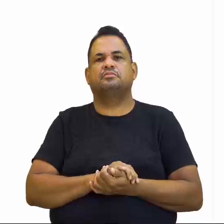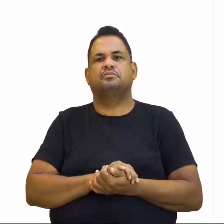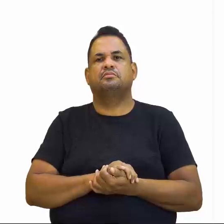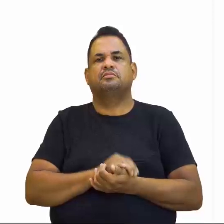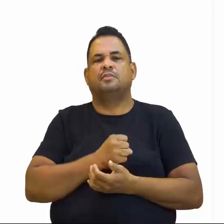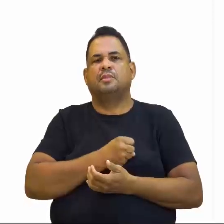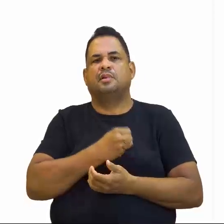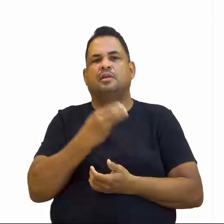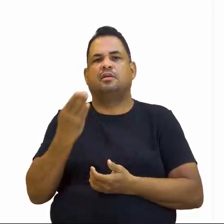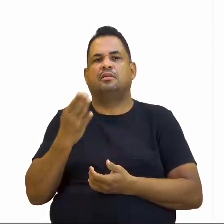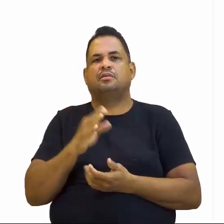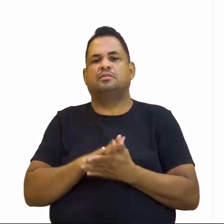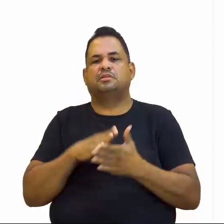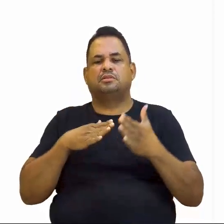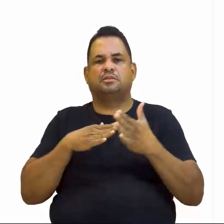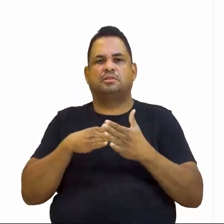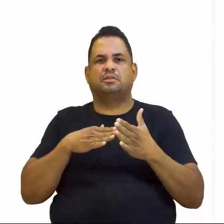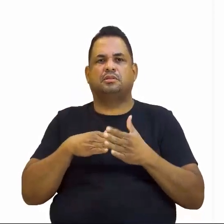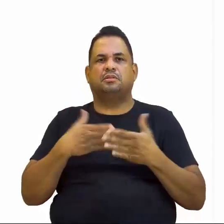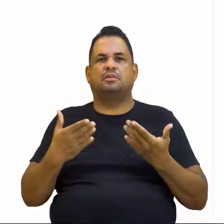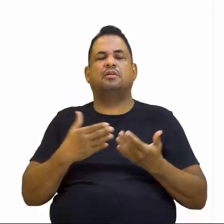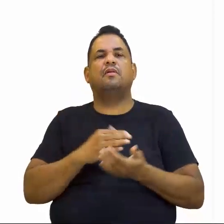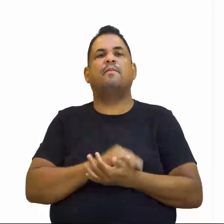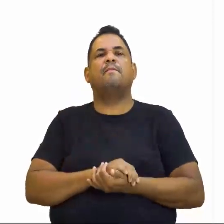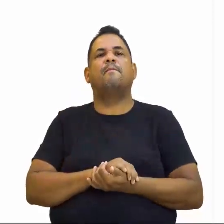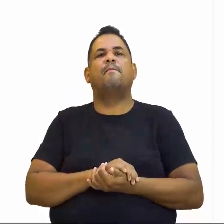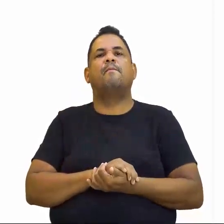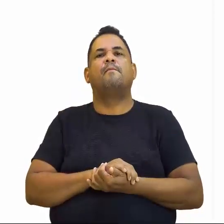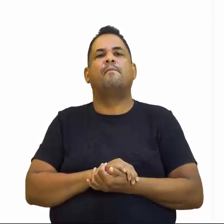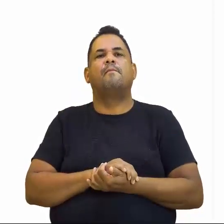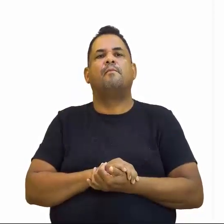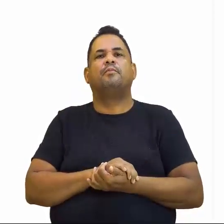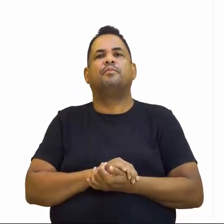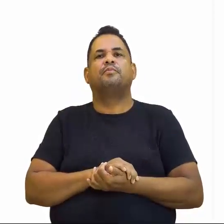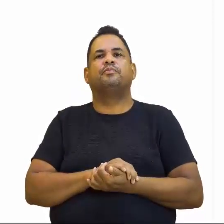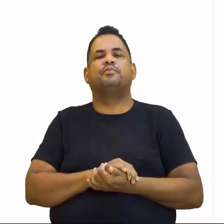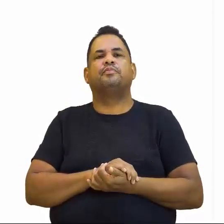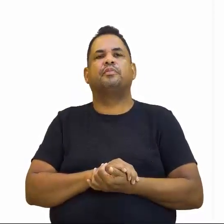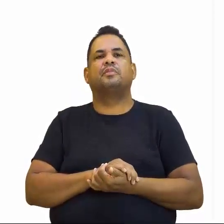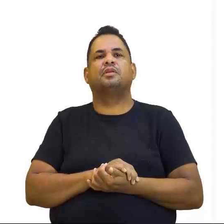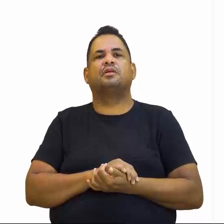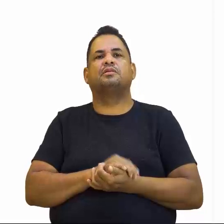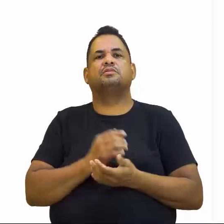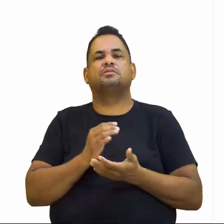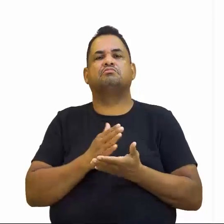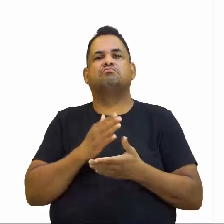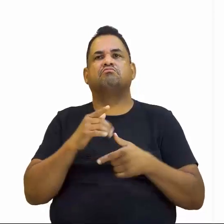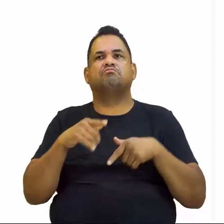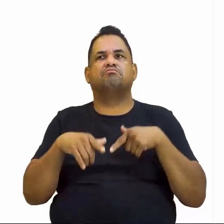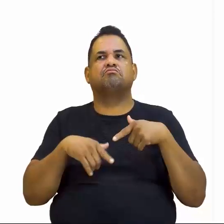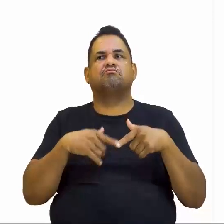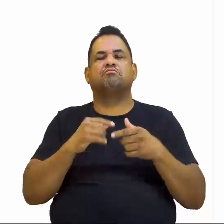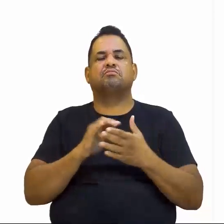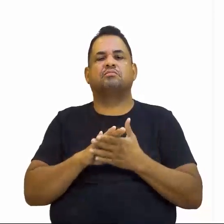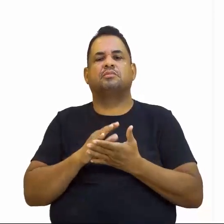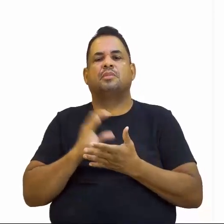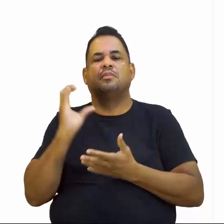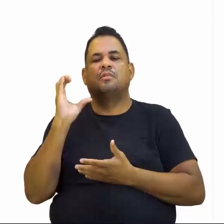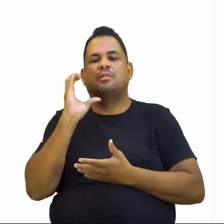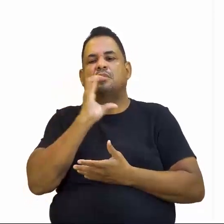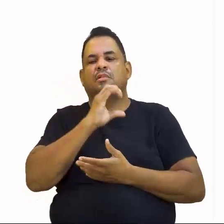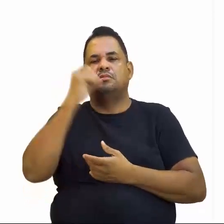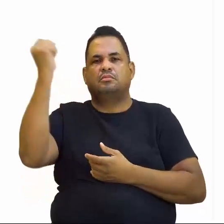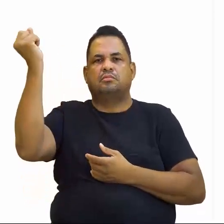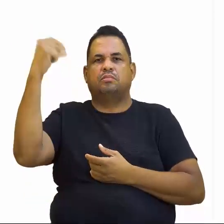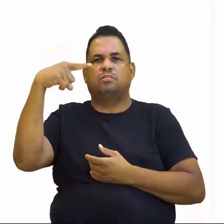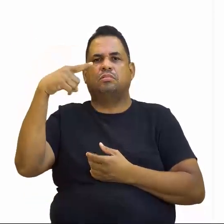água restrita sobre o efeito, sobre a ação do calor da luz do sol, o que vai